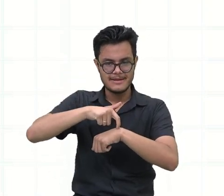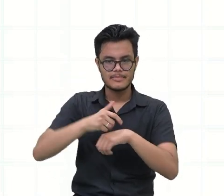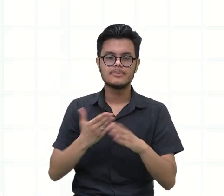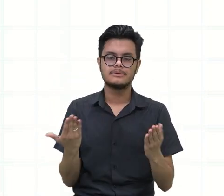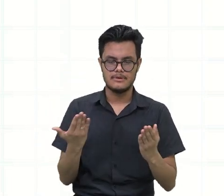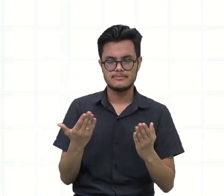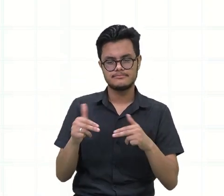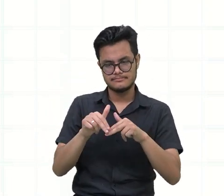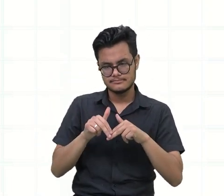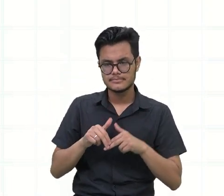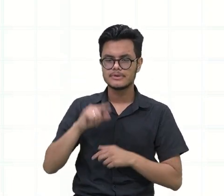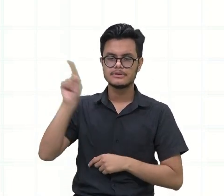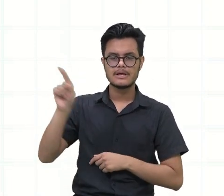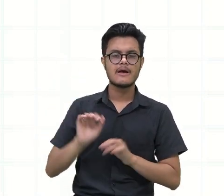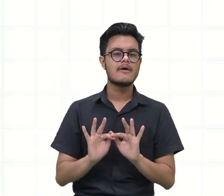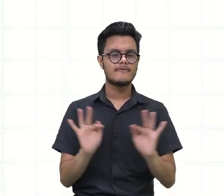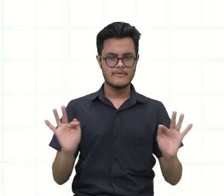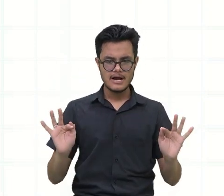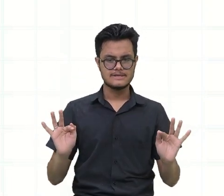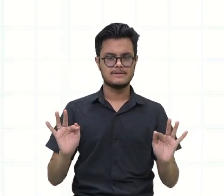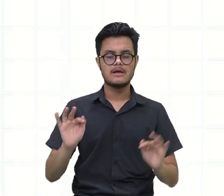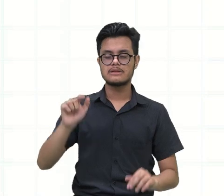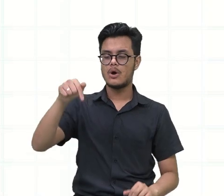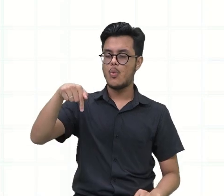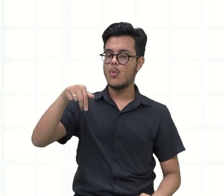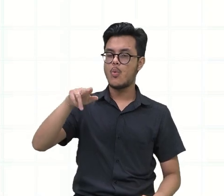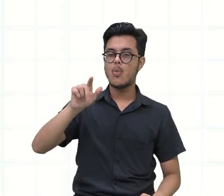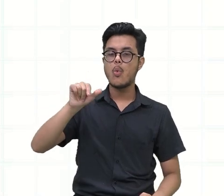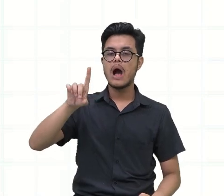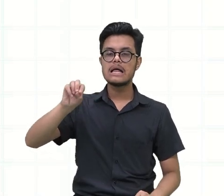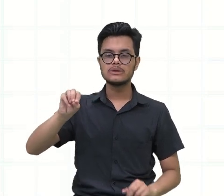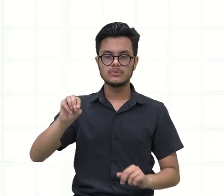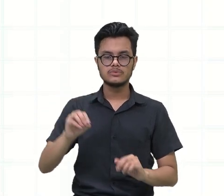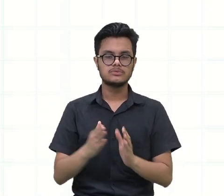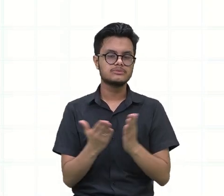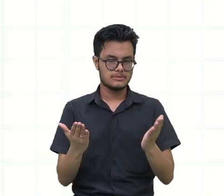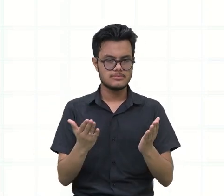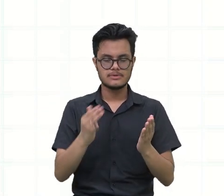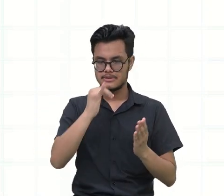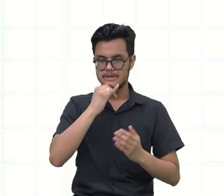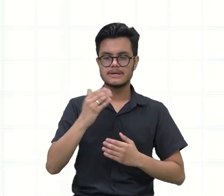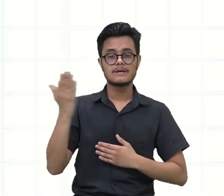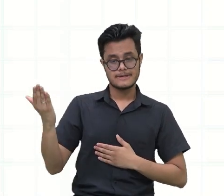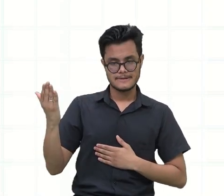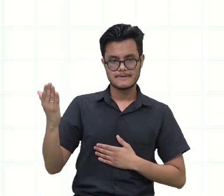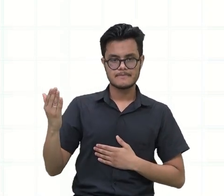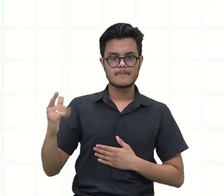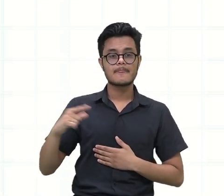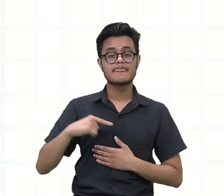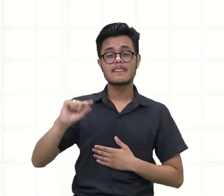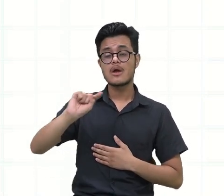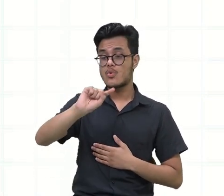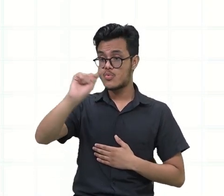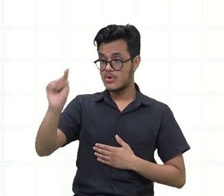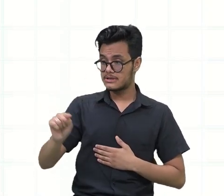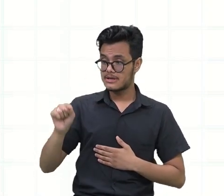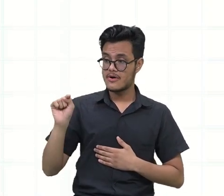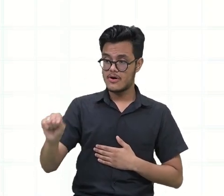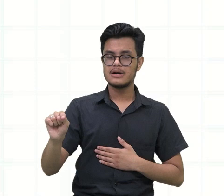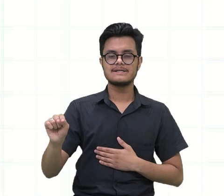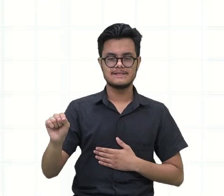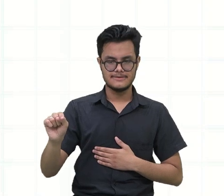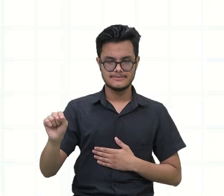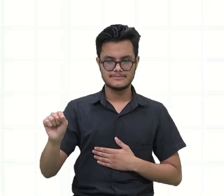a exclamação vai estar presente aí. Aliás, a interrogação. a interrogação estará presente. Nós